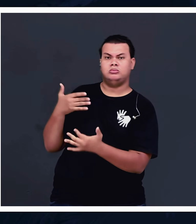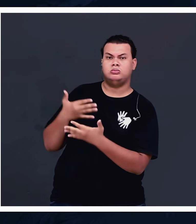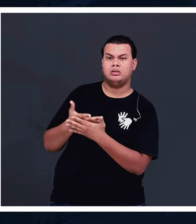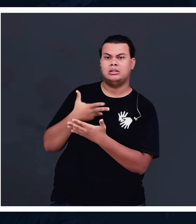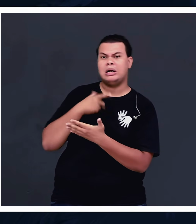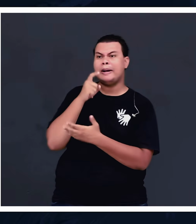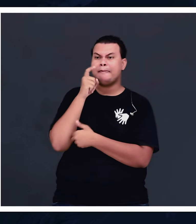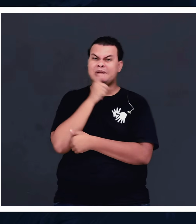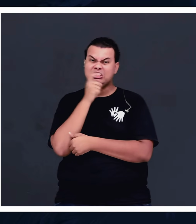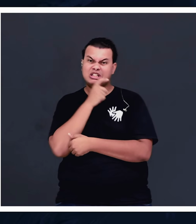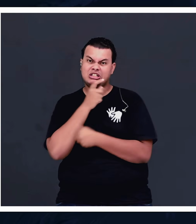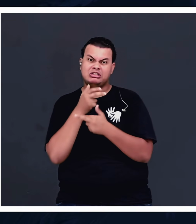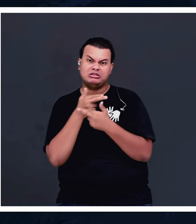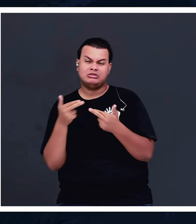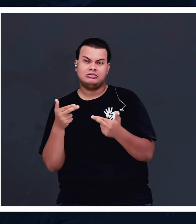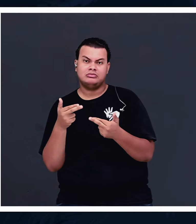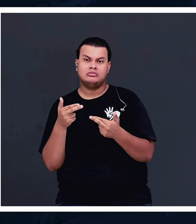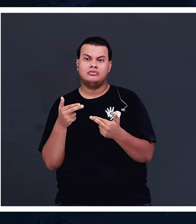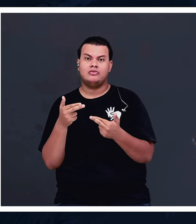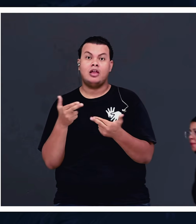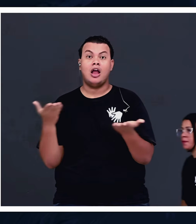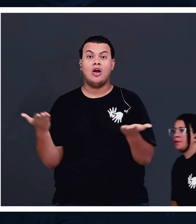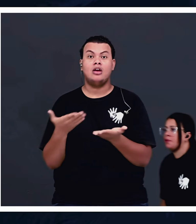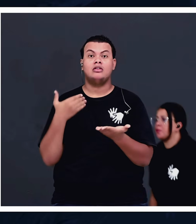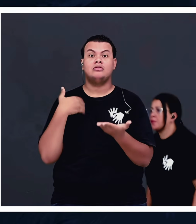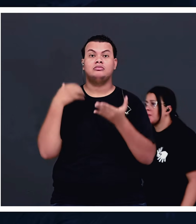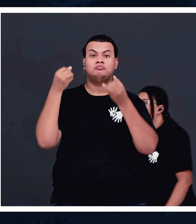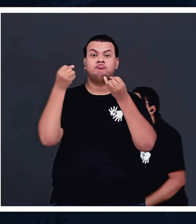uma mentira. Aí eu